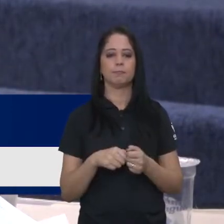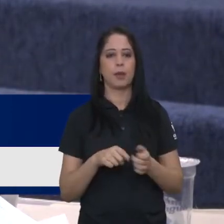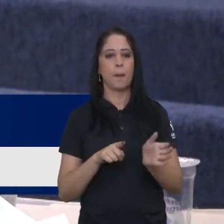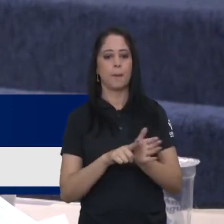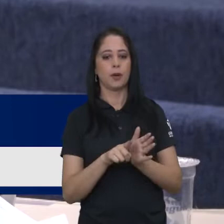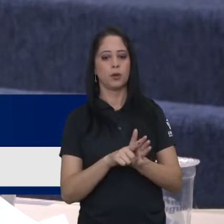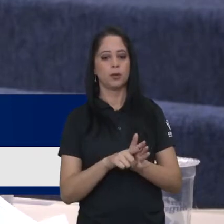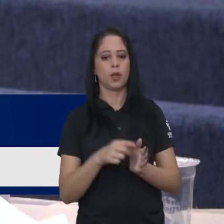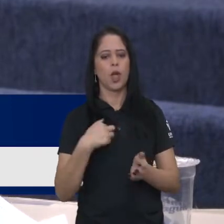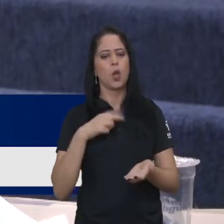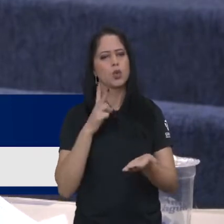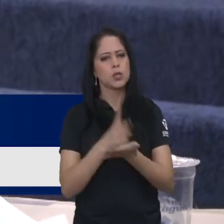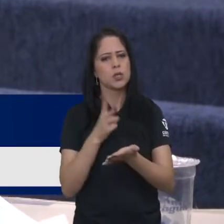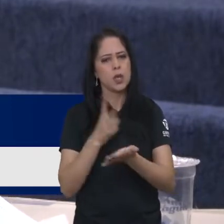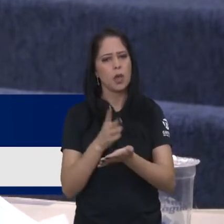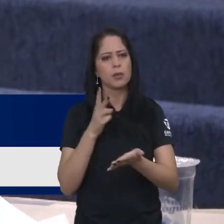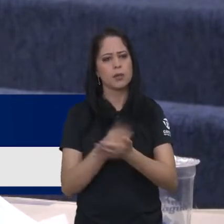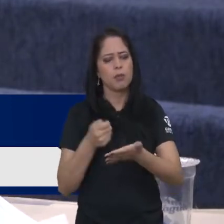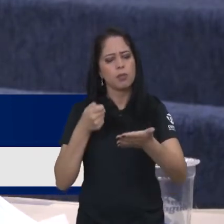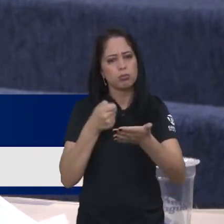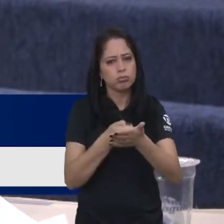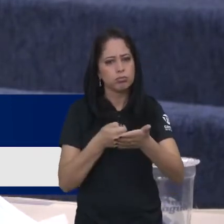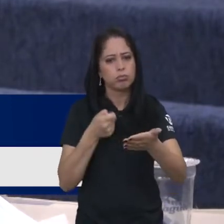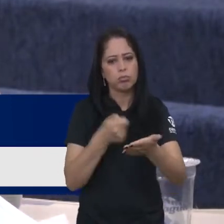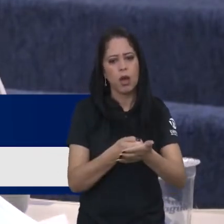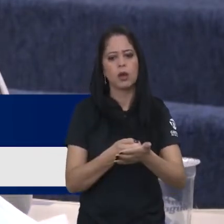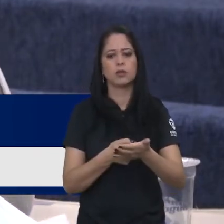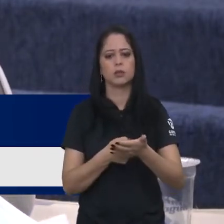sempre batalhei bastante,